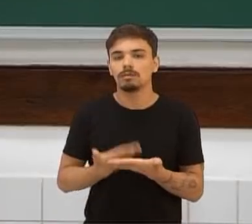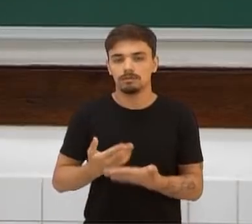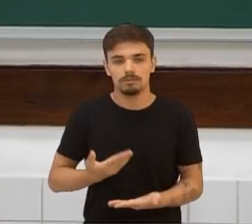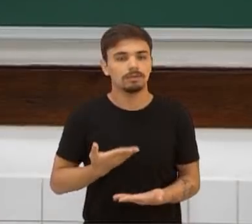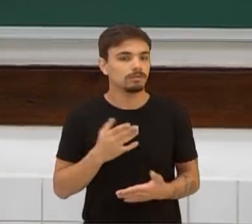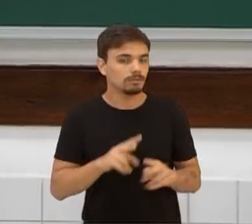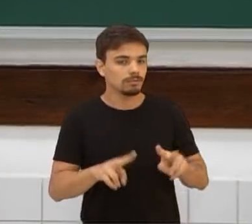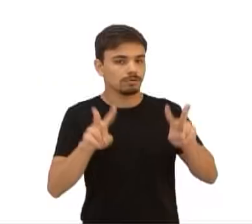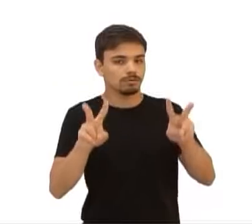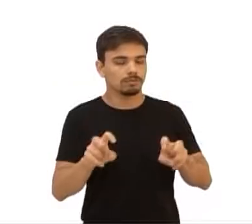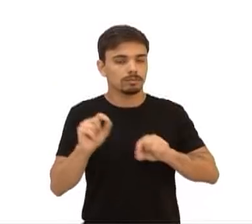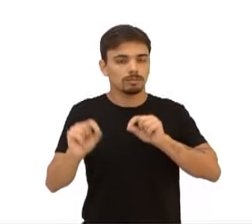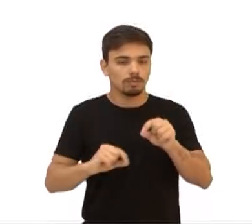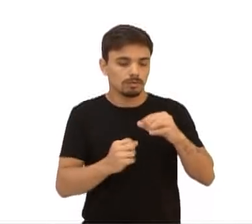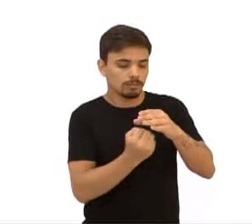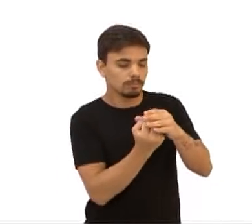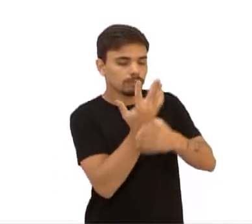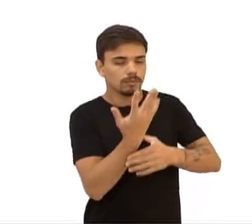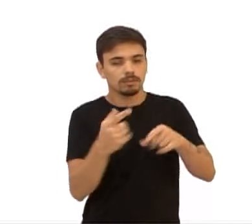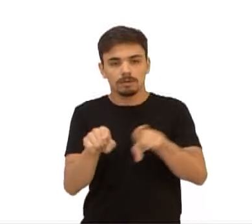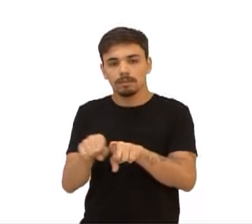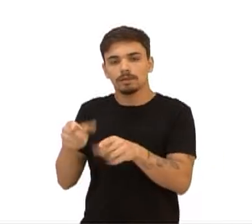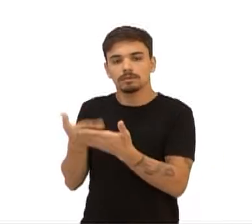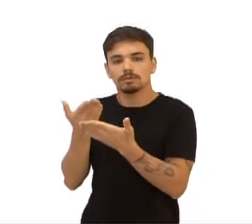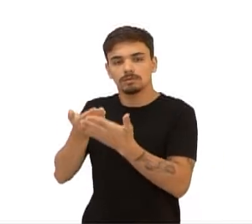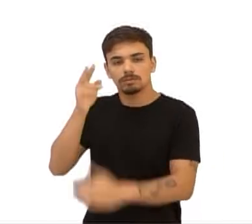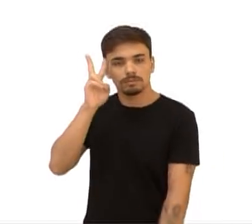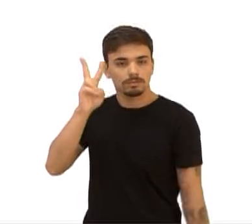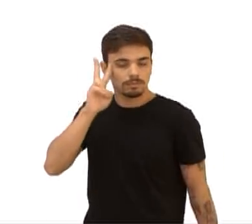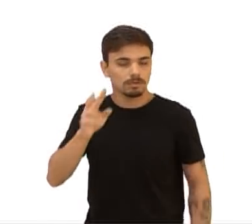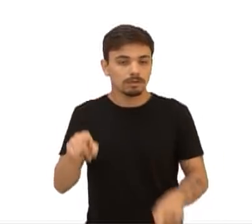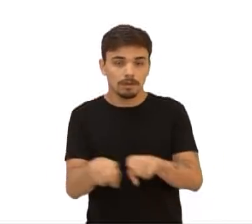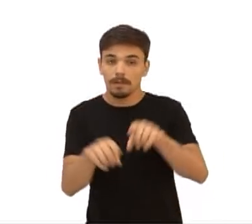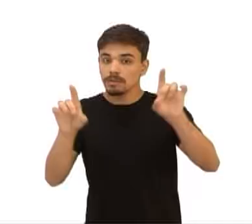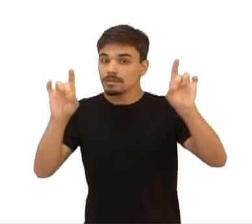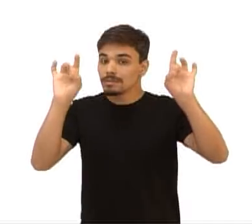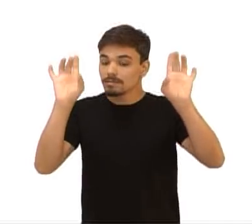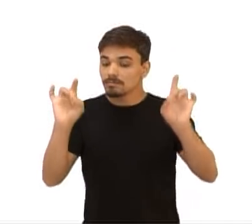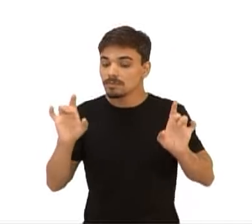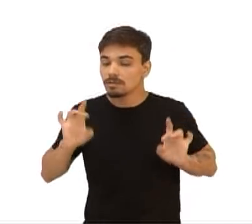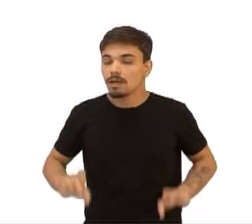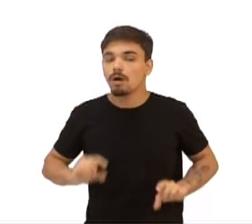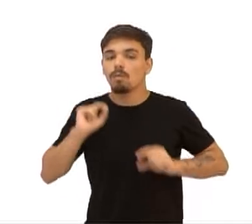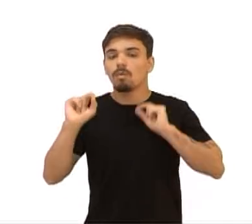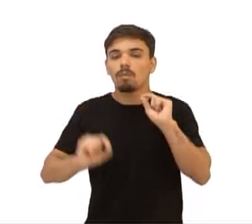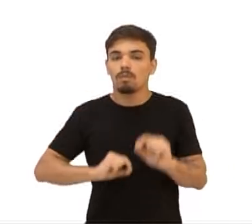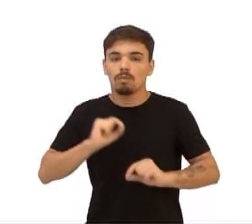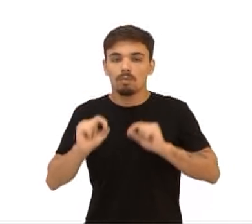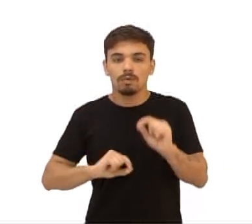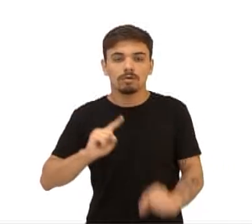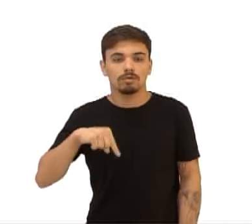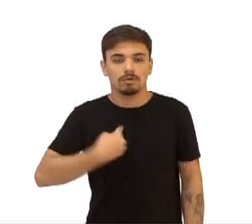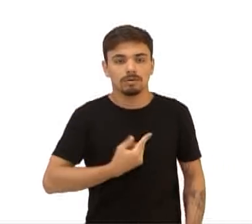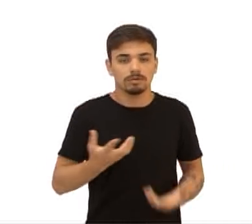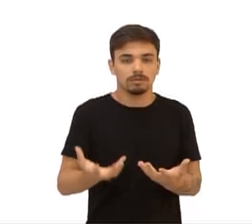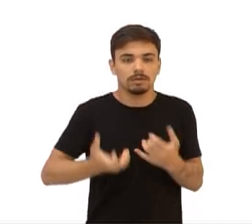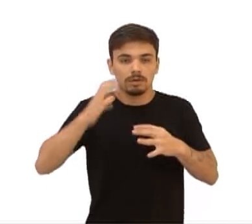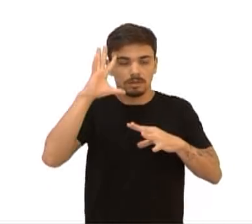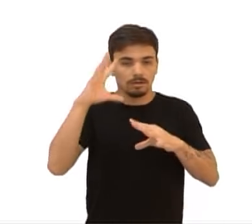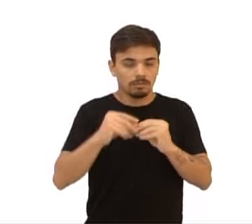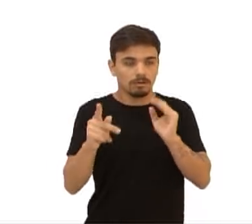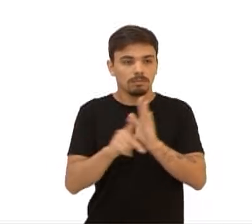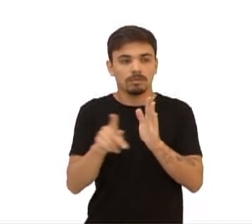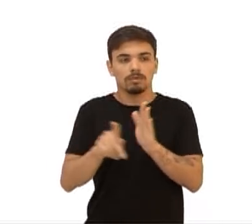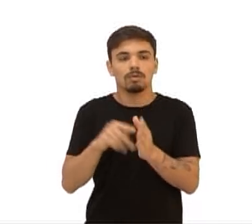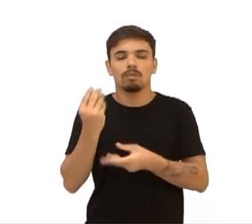gente vai estudar as fontes e o estudo de história e, em especial, nós vamos buscar entender como a